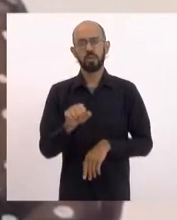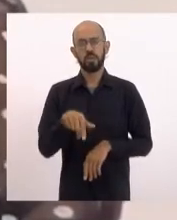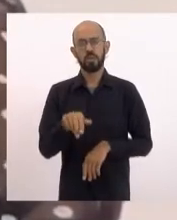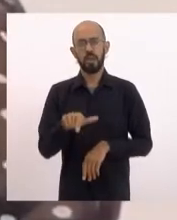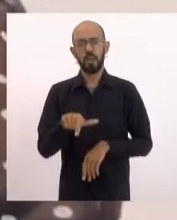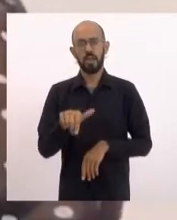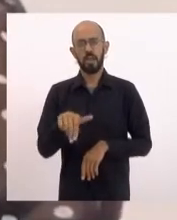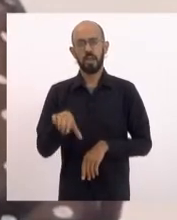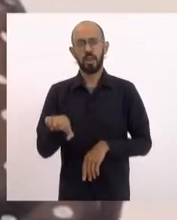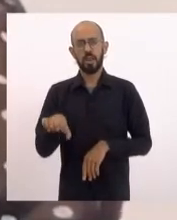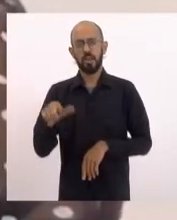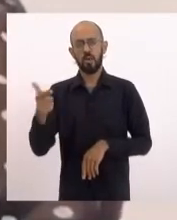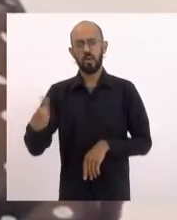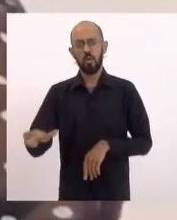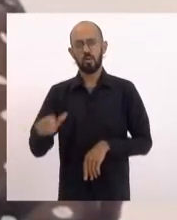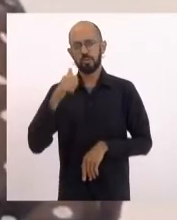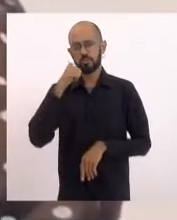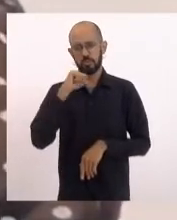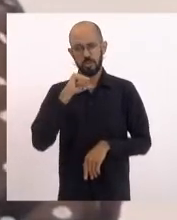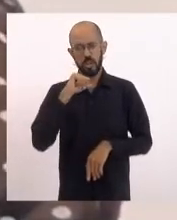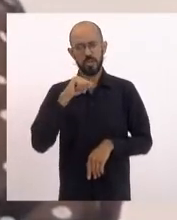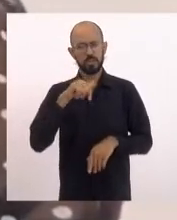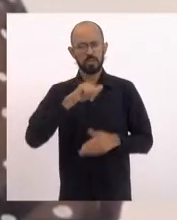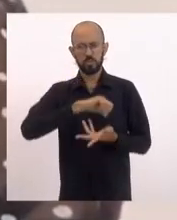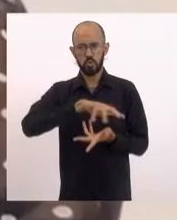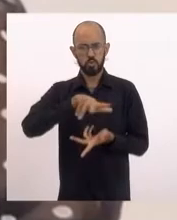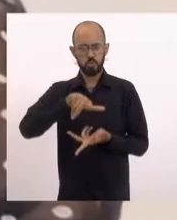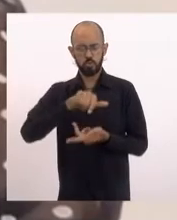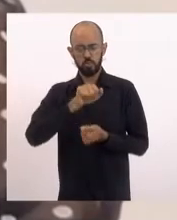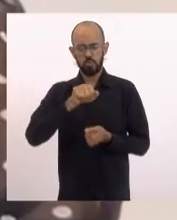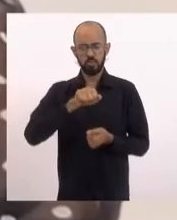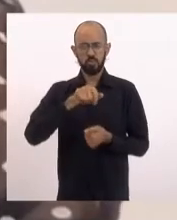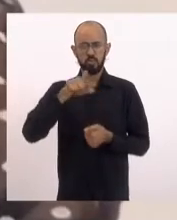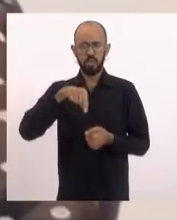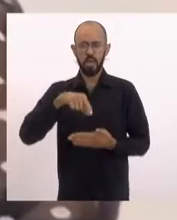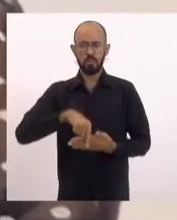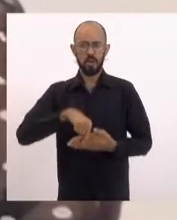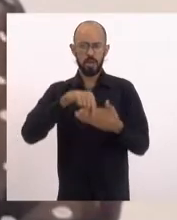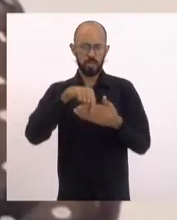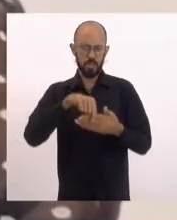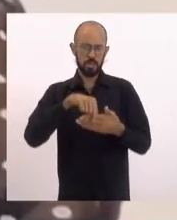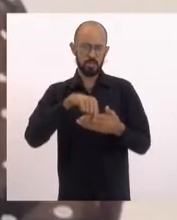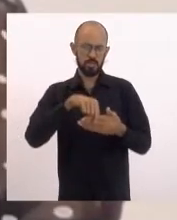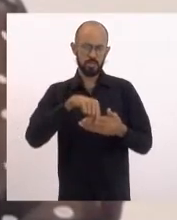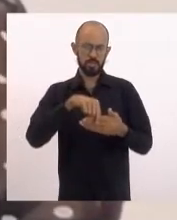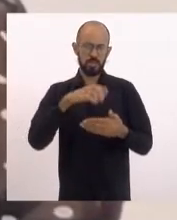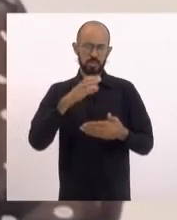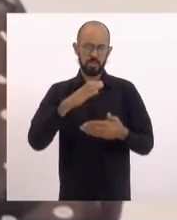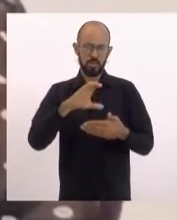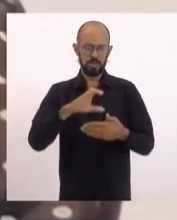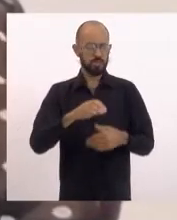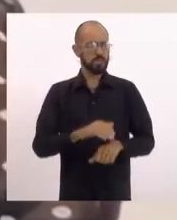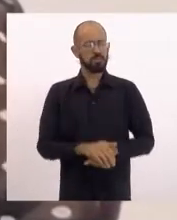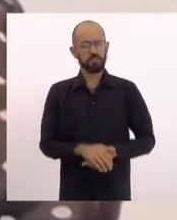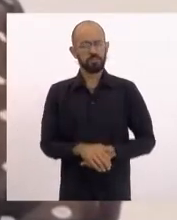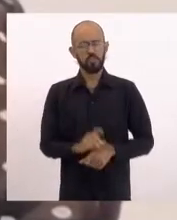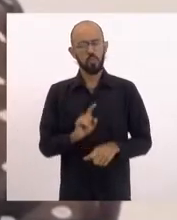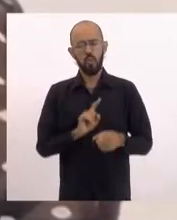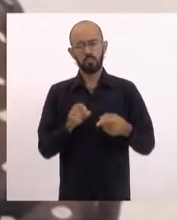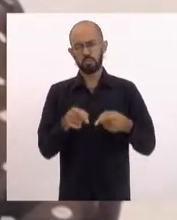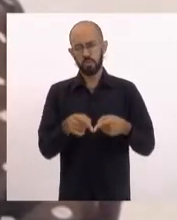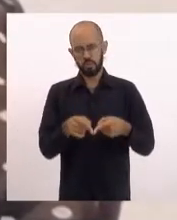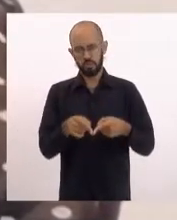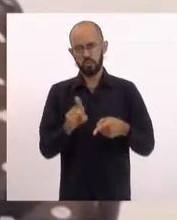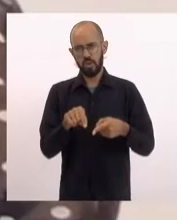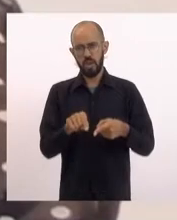que também se destacam aí pelo mundo afora na área da ciência. O objetivo desse programa, que é